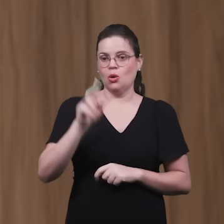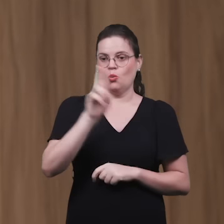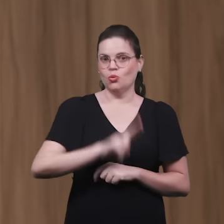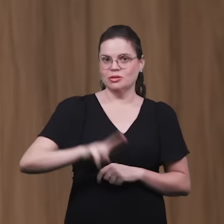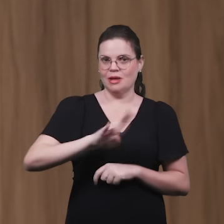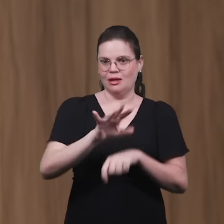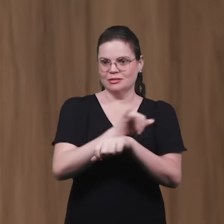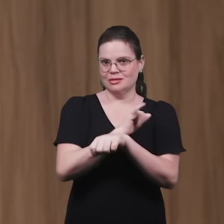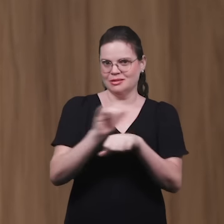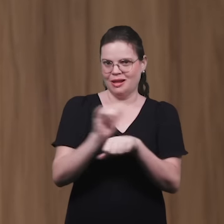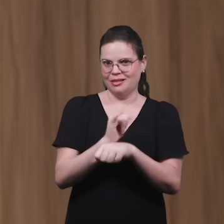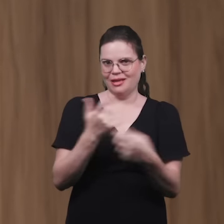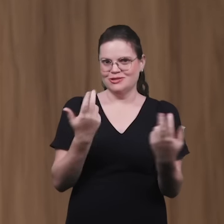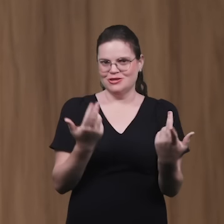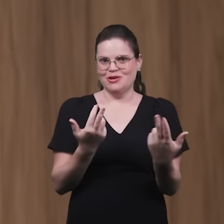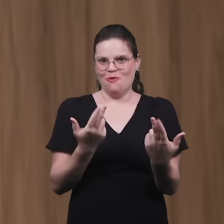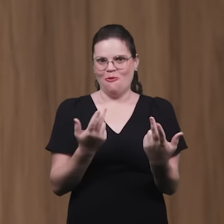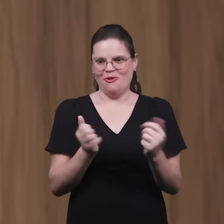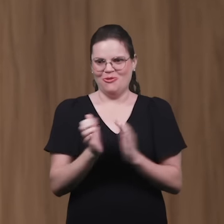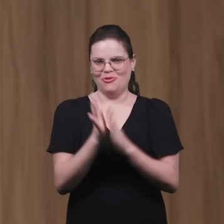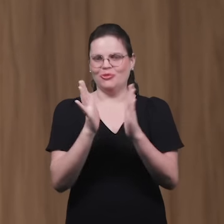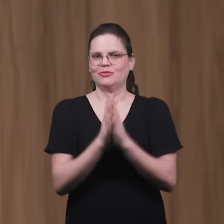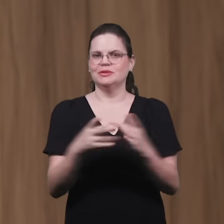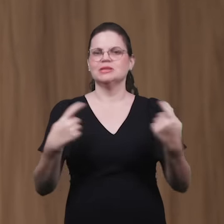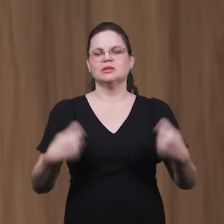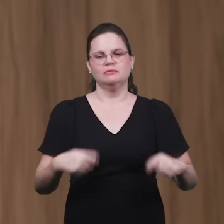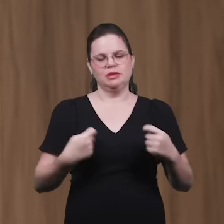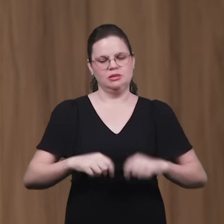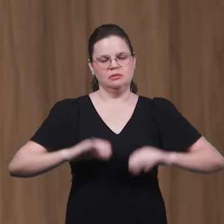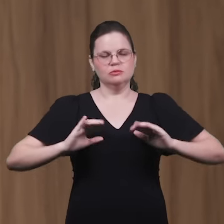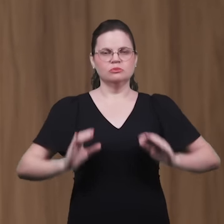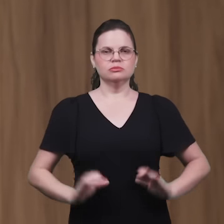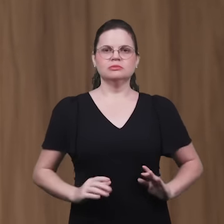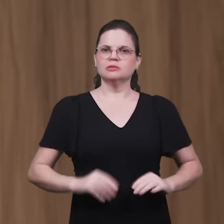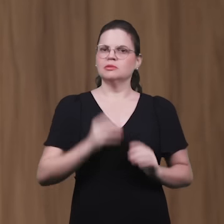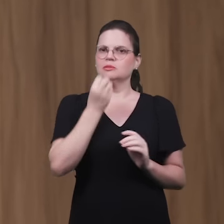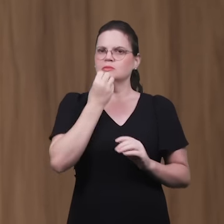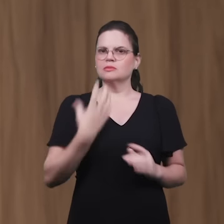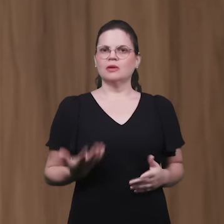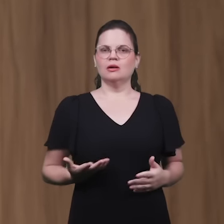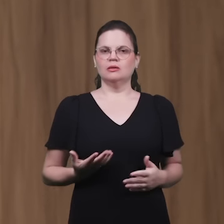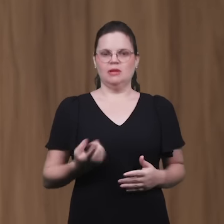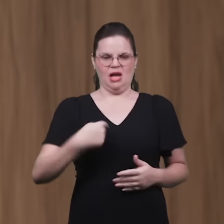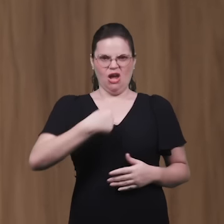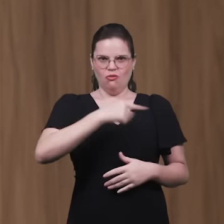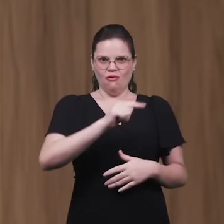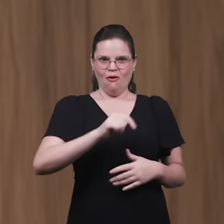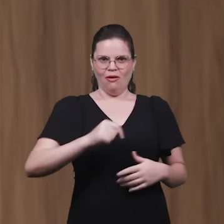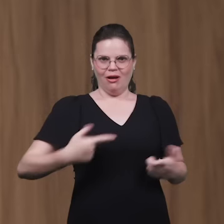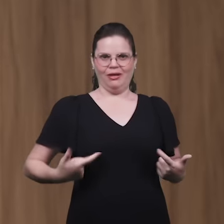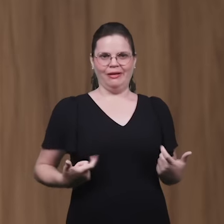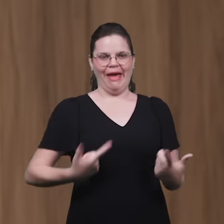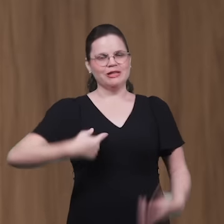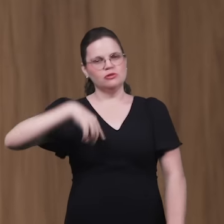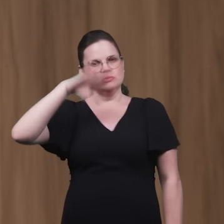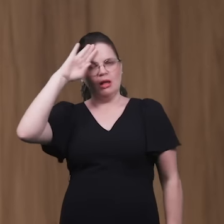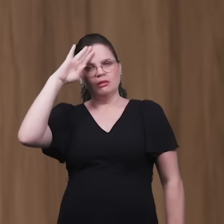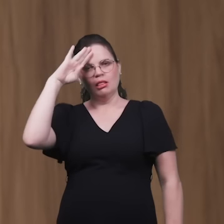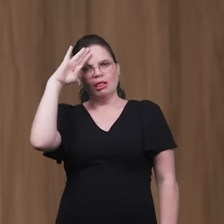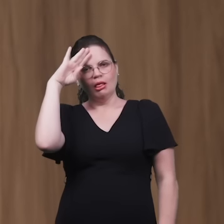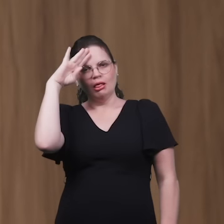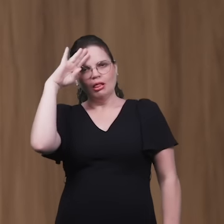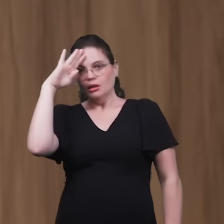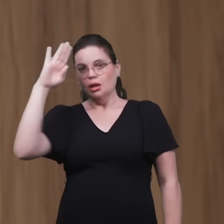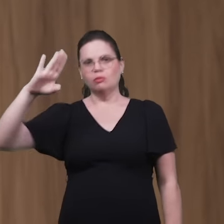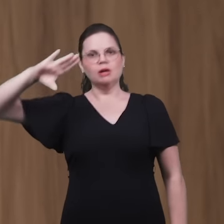uma batalha, você tem que estar uma boa postura. Ninguém vai para a guerra cantando,